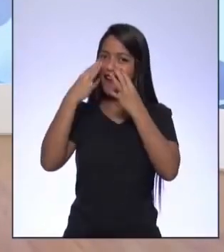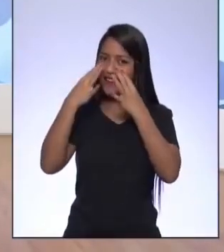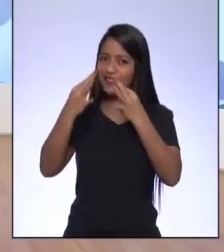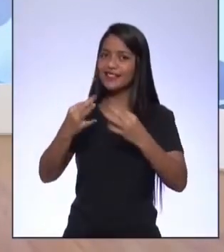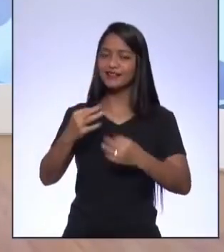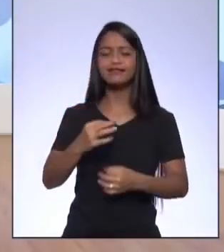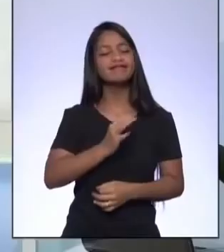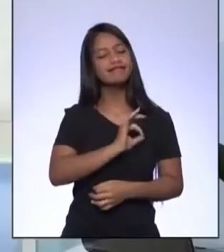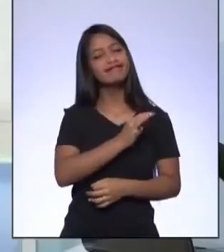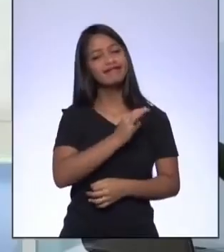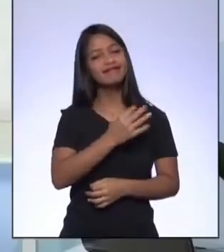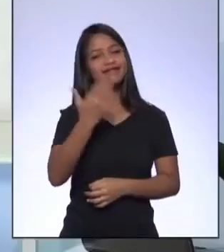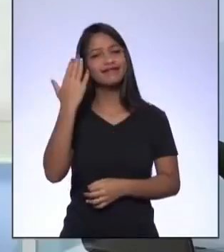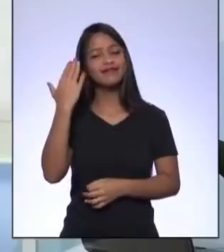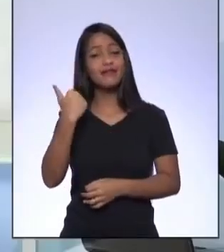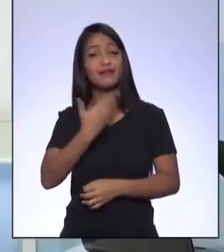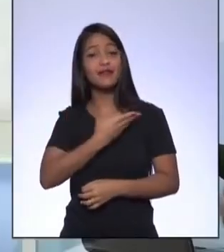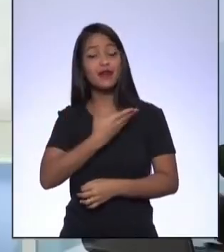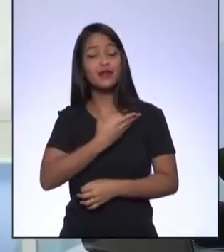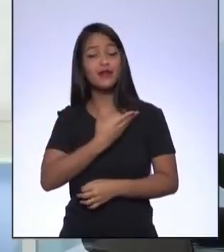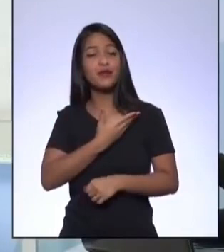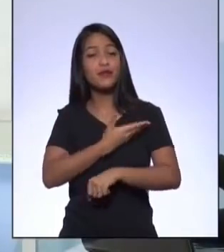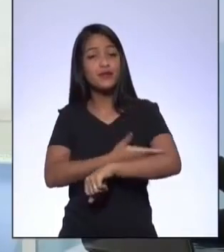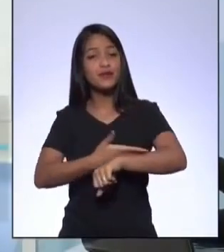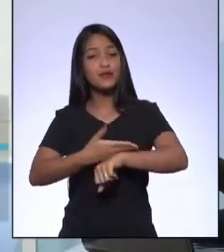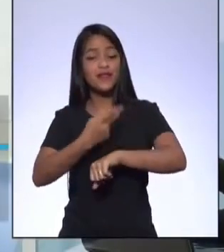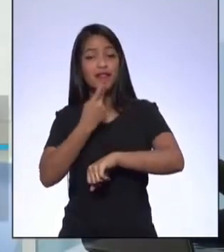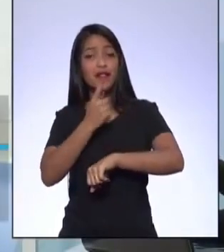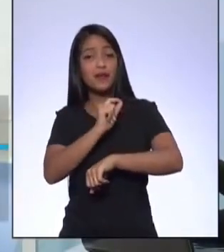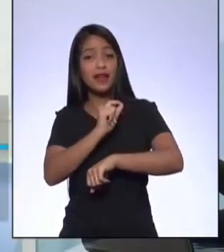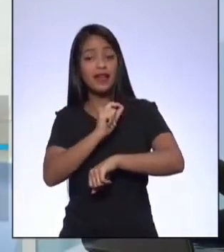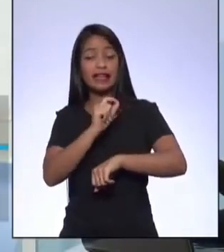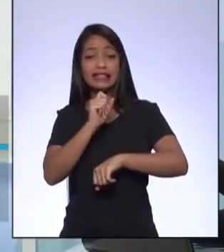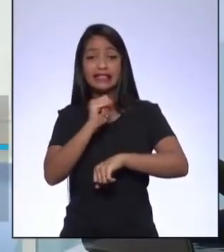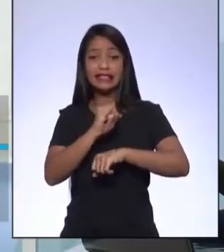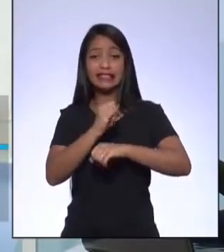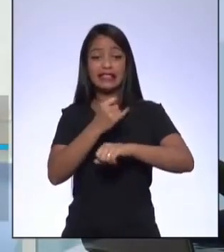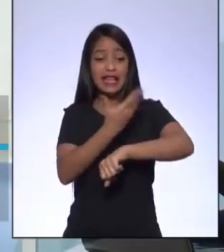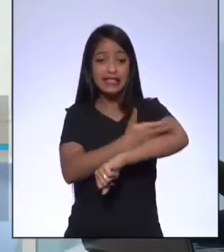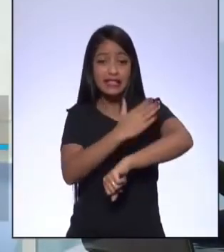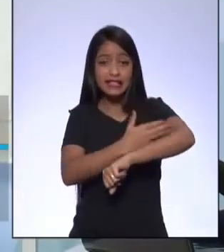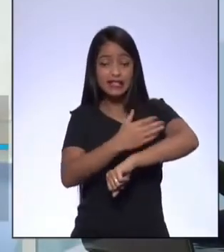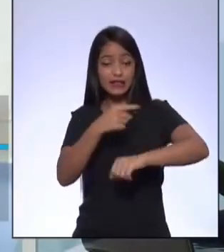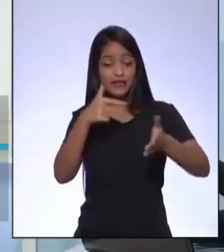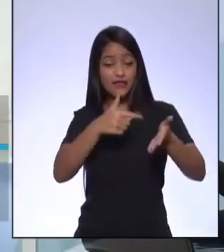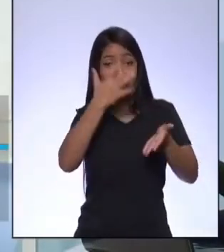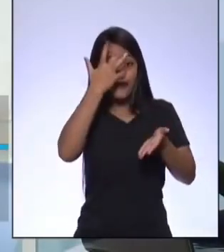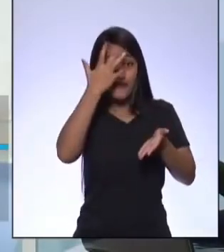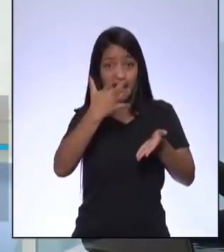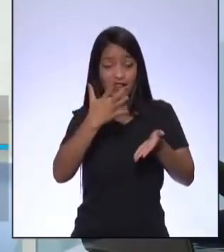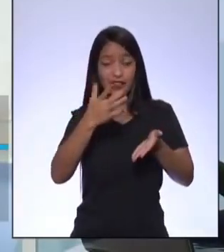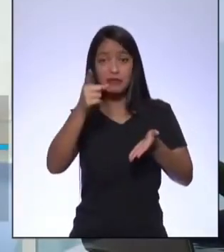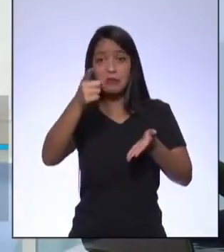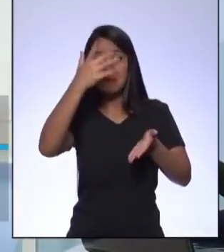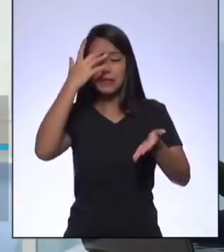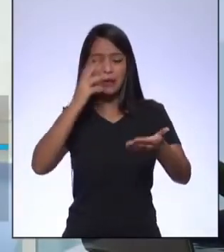Percebe assim, eu tinha um amigo que ele falava assim, exercício, quanto mais fácil, mais o cidadão se enrola. Então, toma cuidado